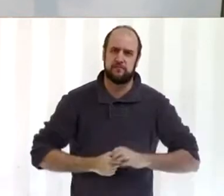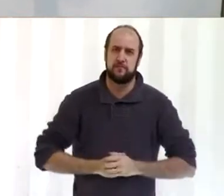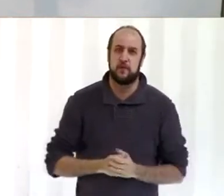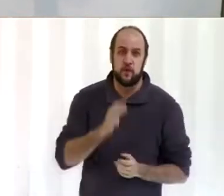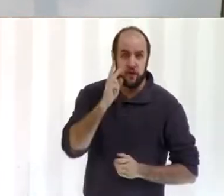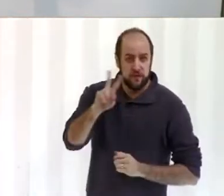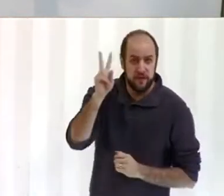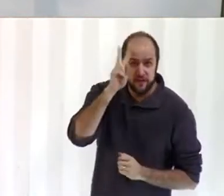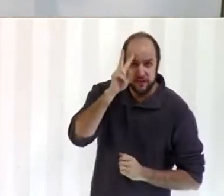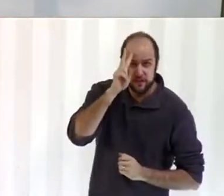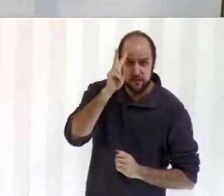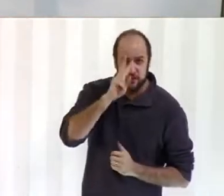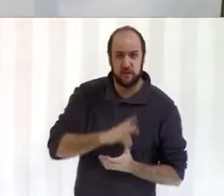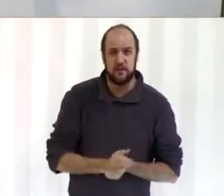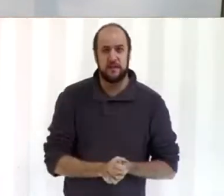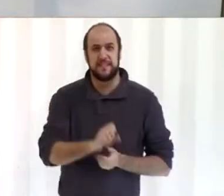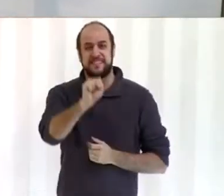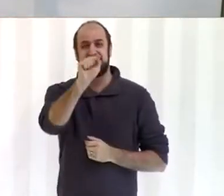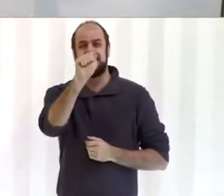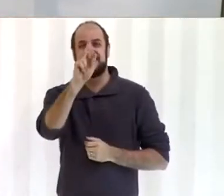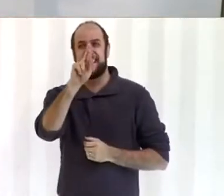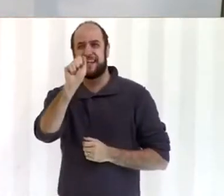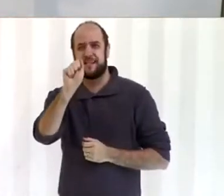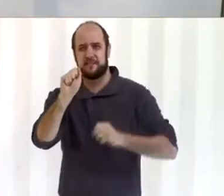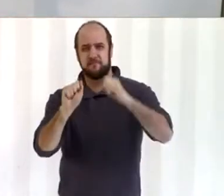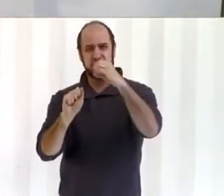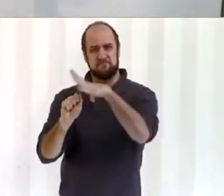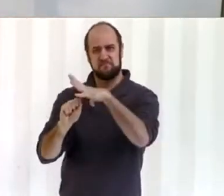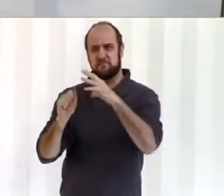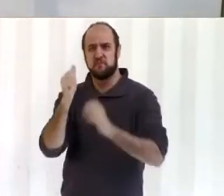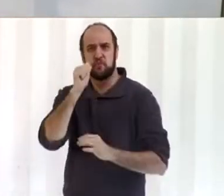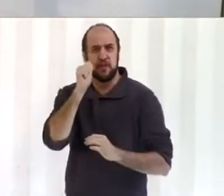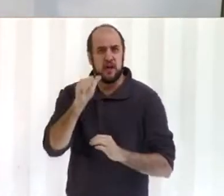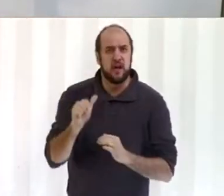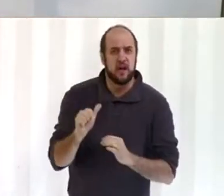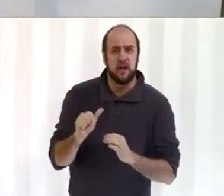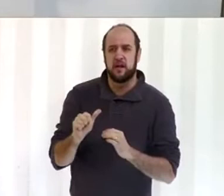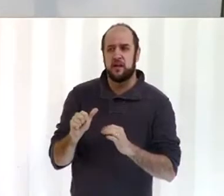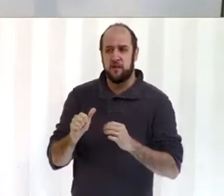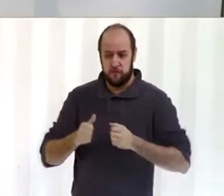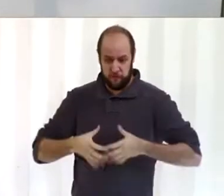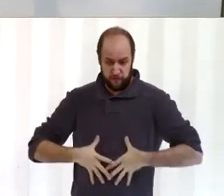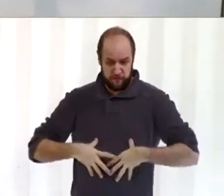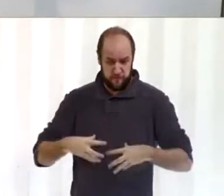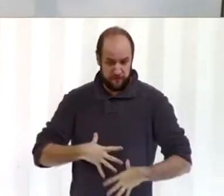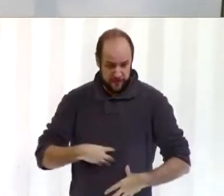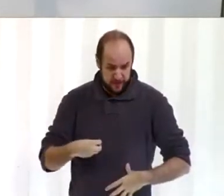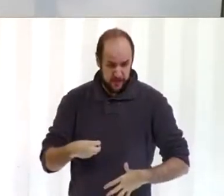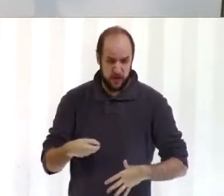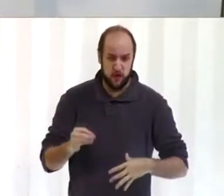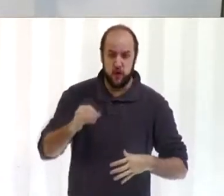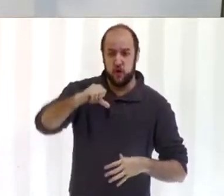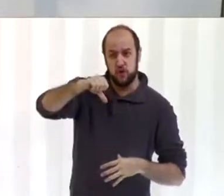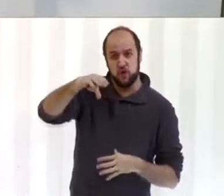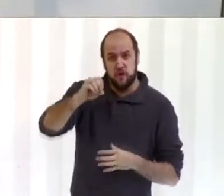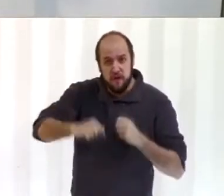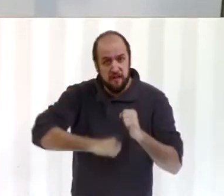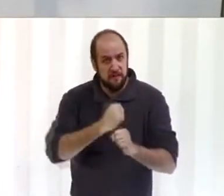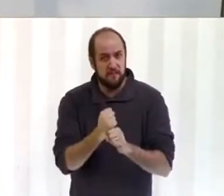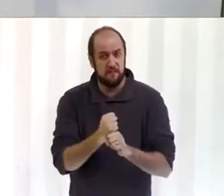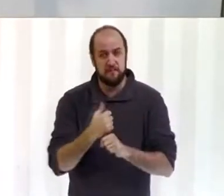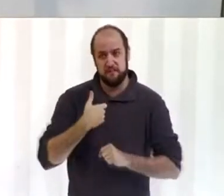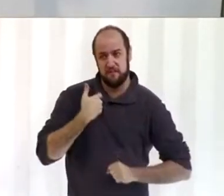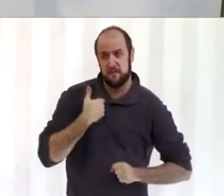luz aos 90 anos. Como isso é possível? Não fosse o poder